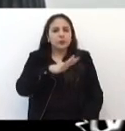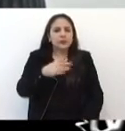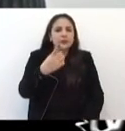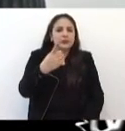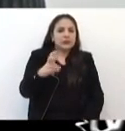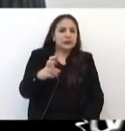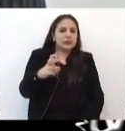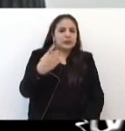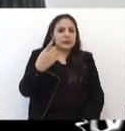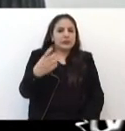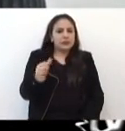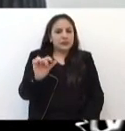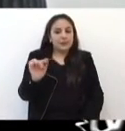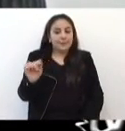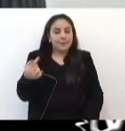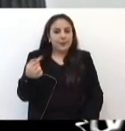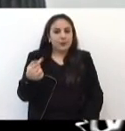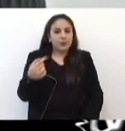15, 16 mil.